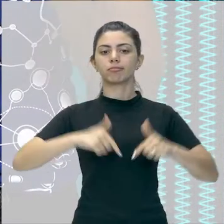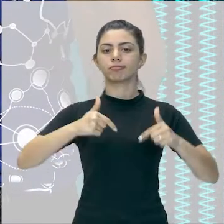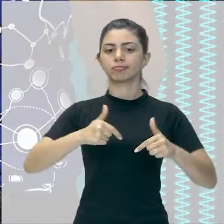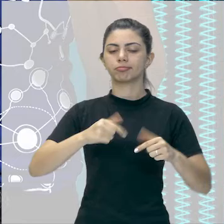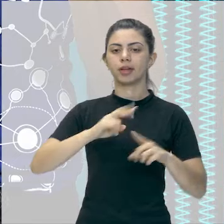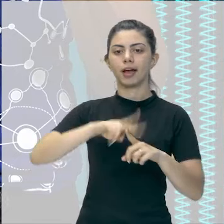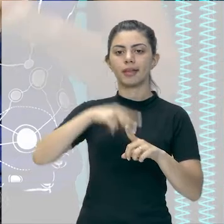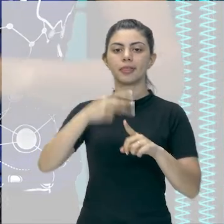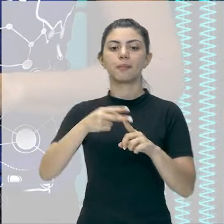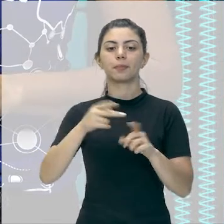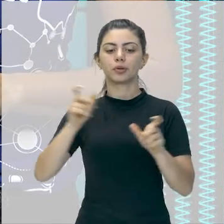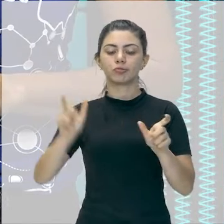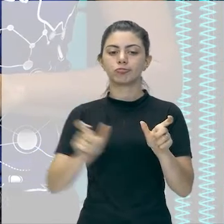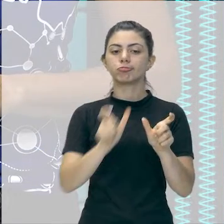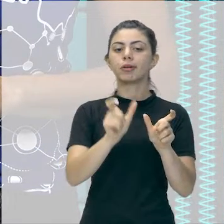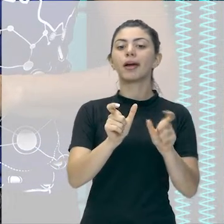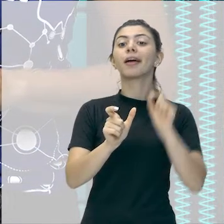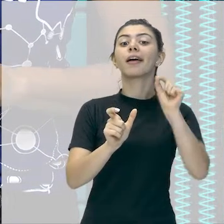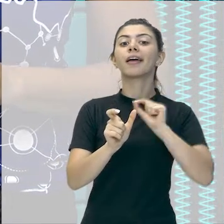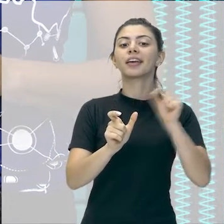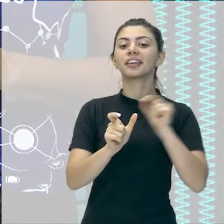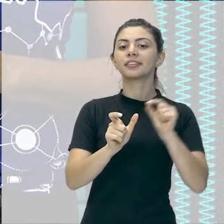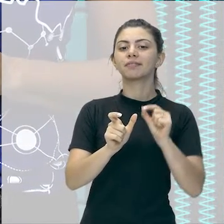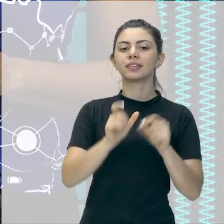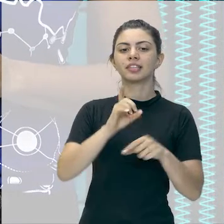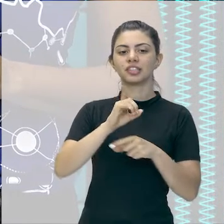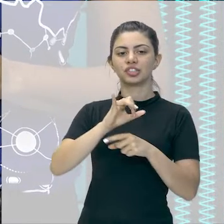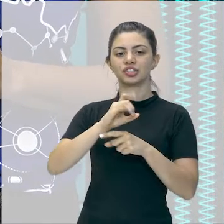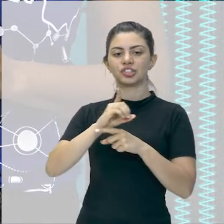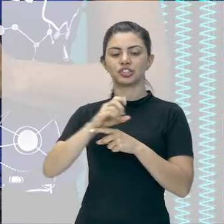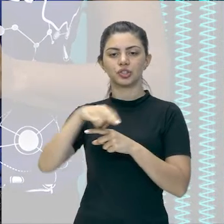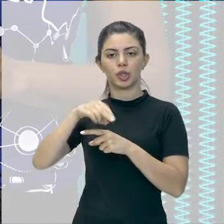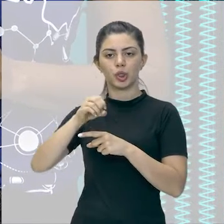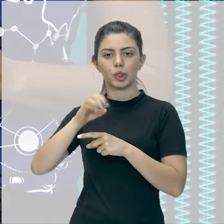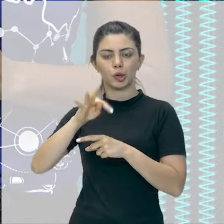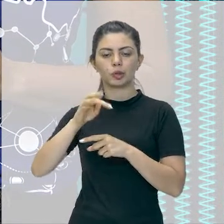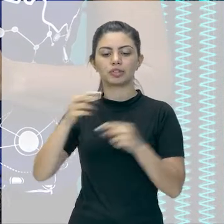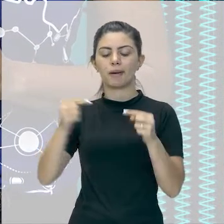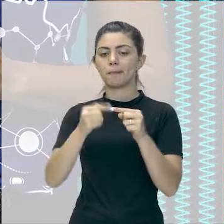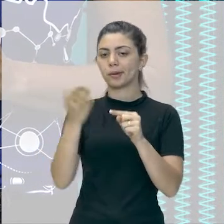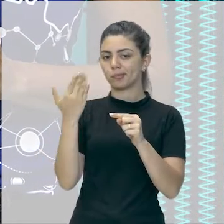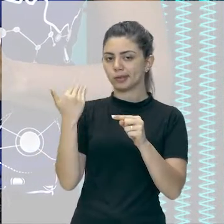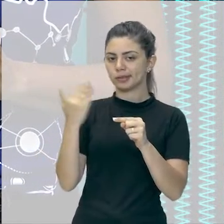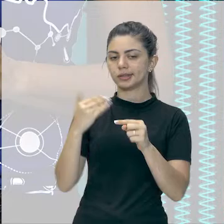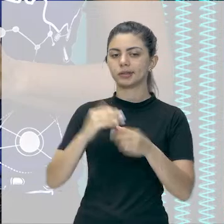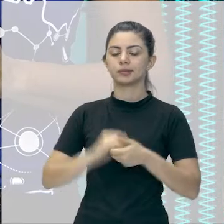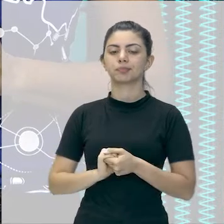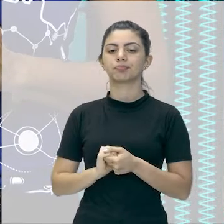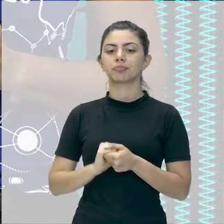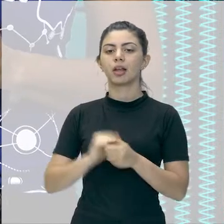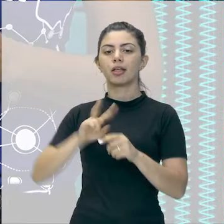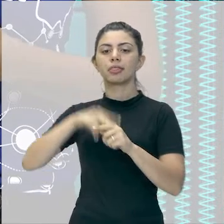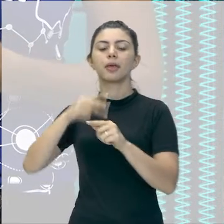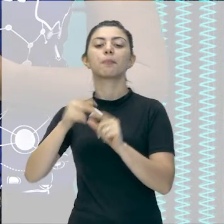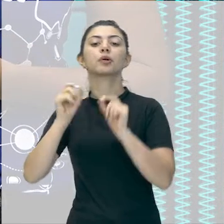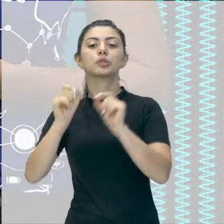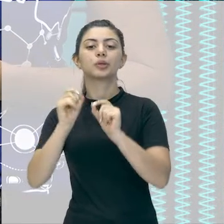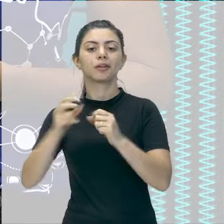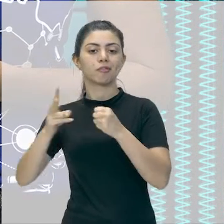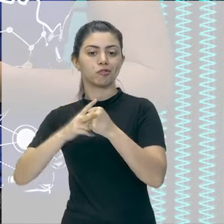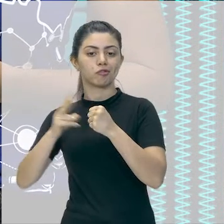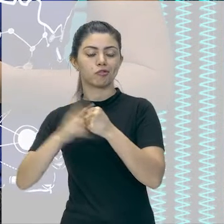lado, isso, a dupla dinâmica, para indicar o passado. Did you not? E depois, o verbo no